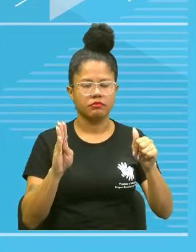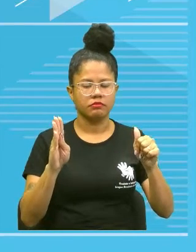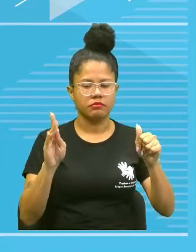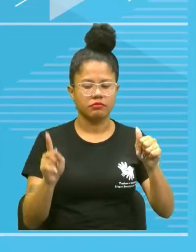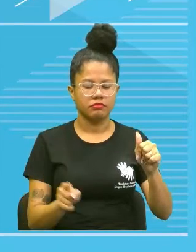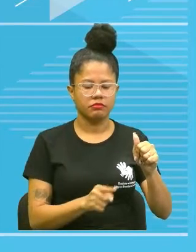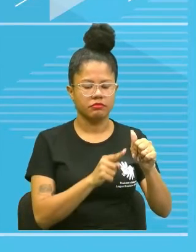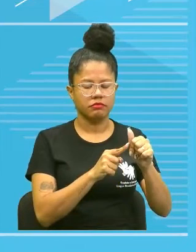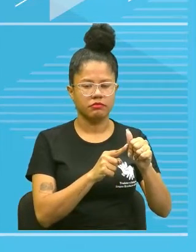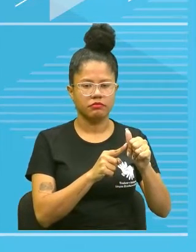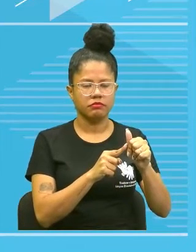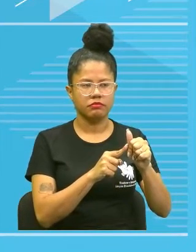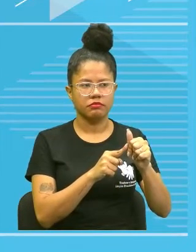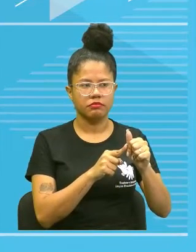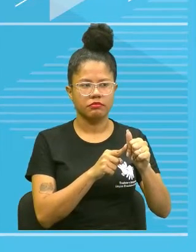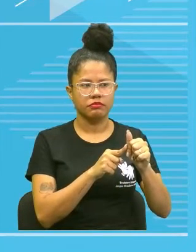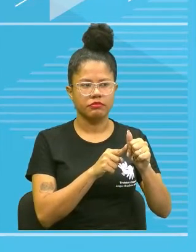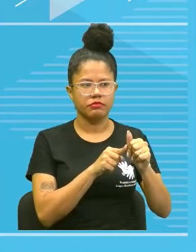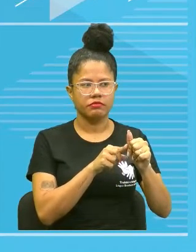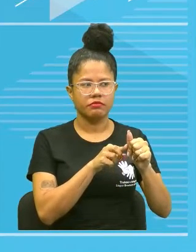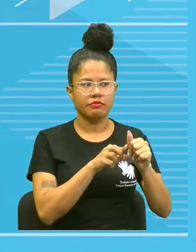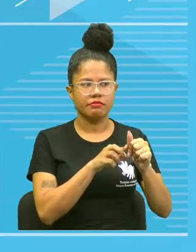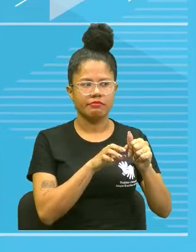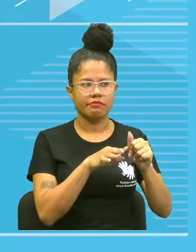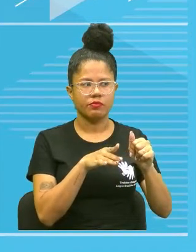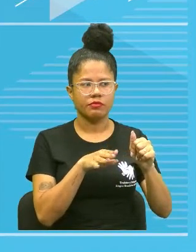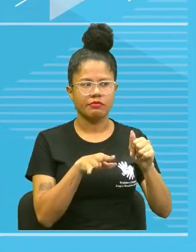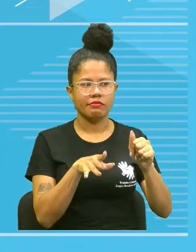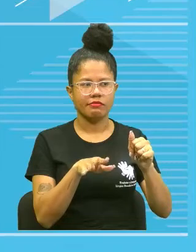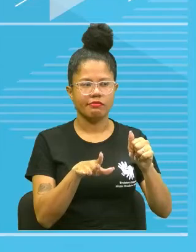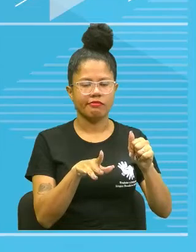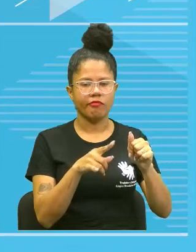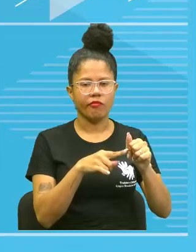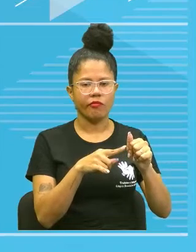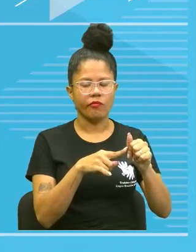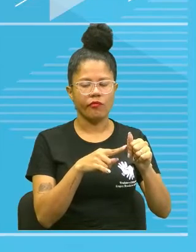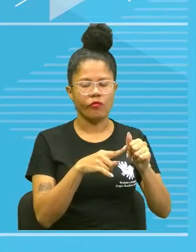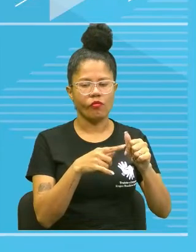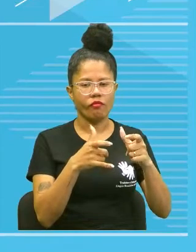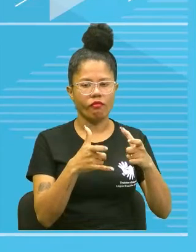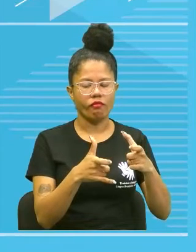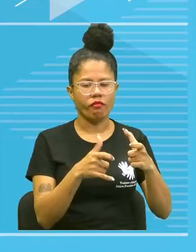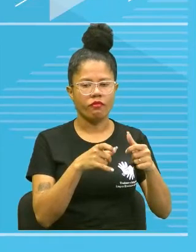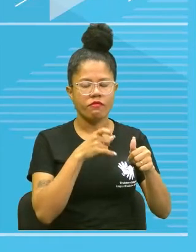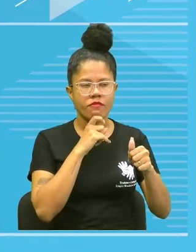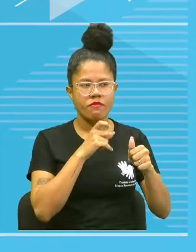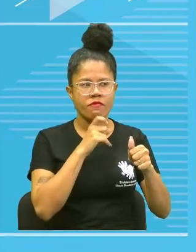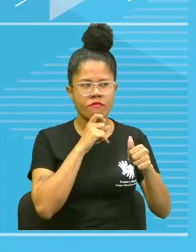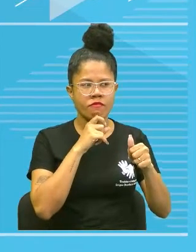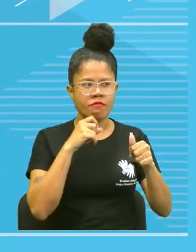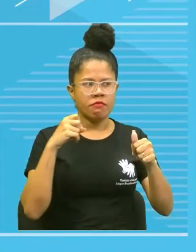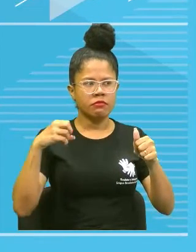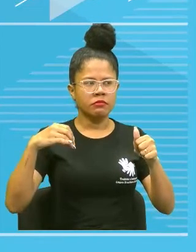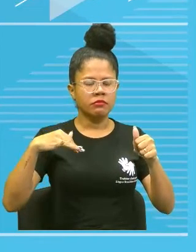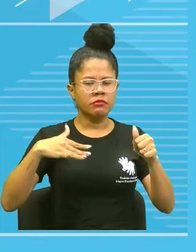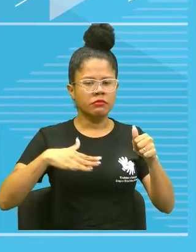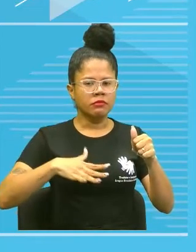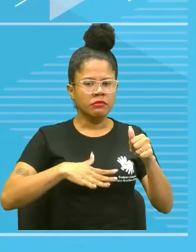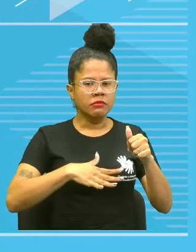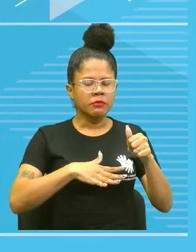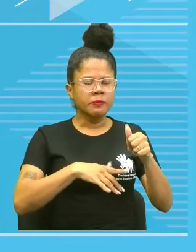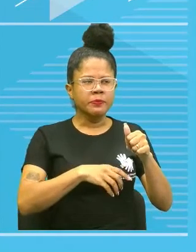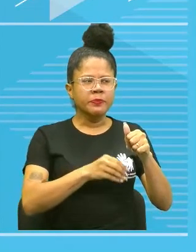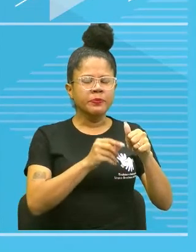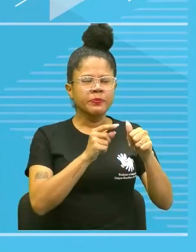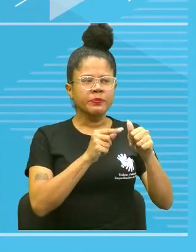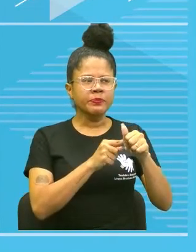isotérmica e libera a quantidade de calor Q2 para uma fonte fria. Então, essa temperatura que ele recebeu aqui,